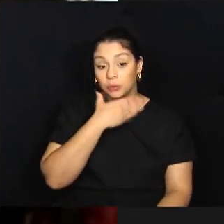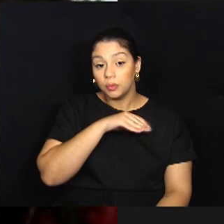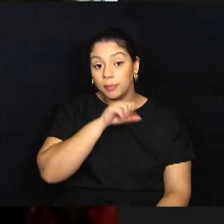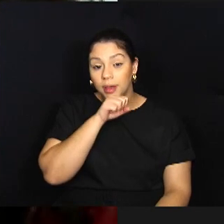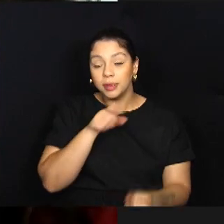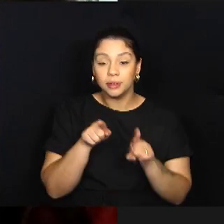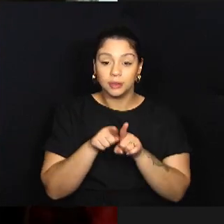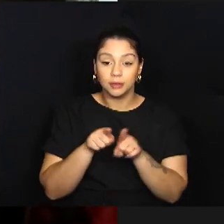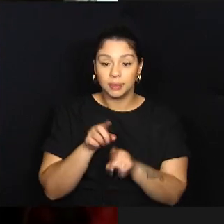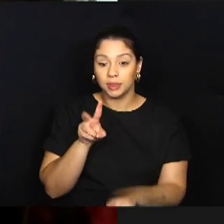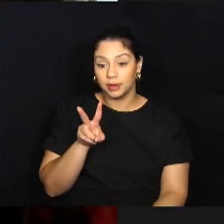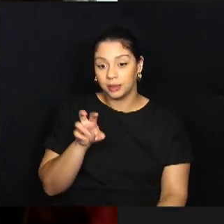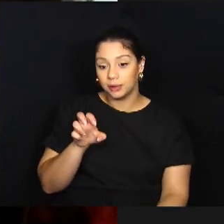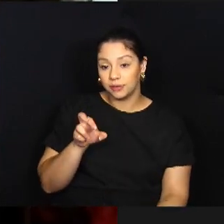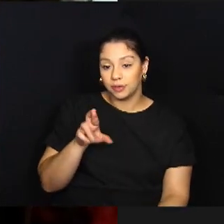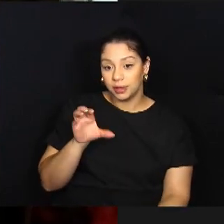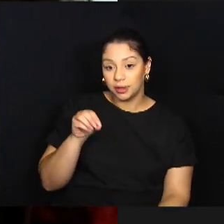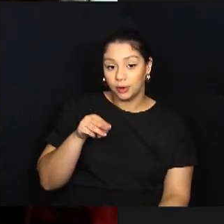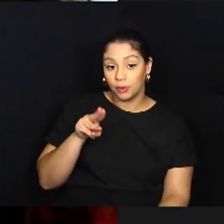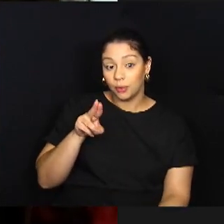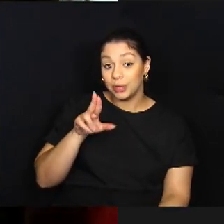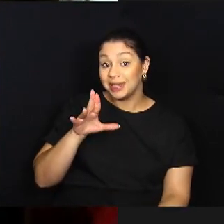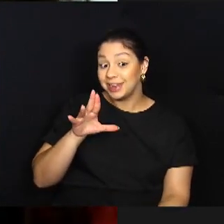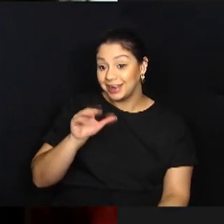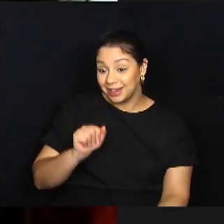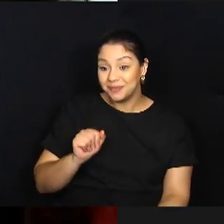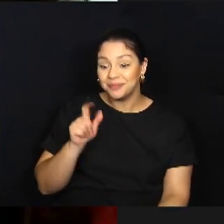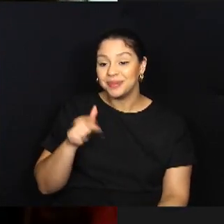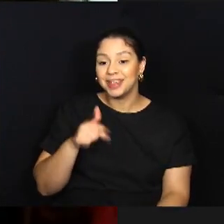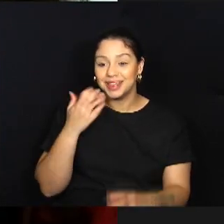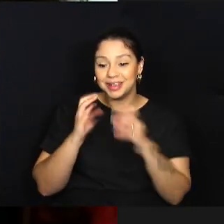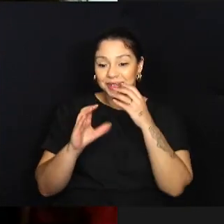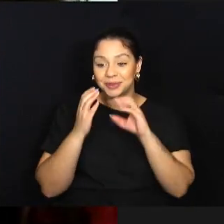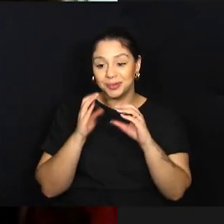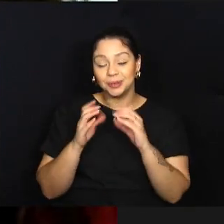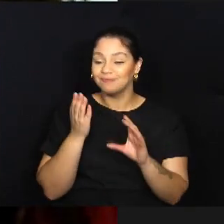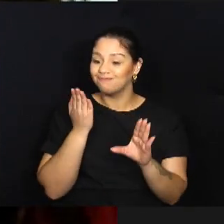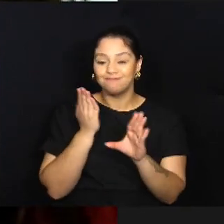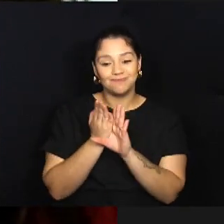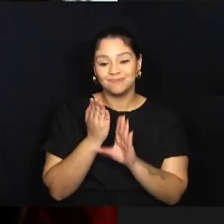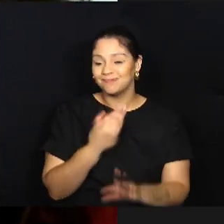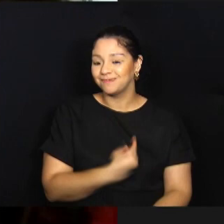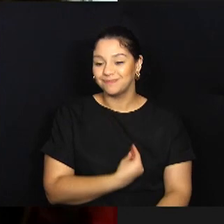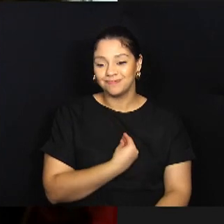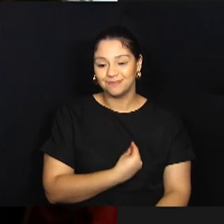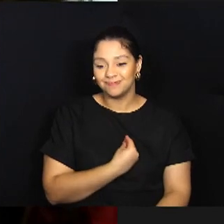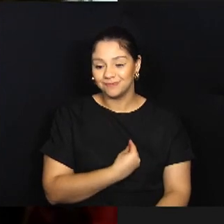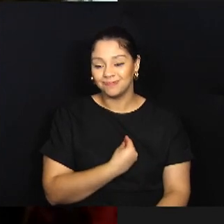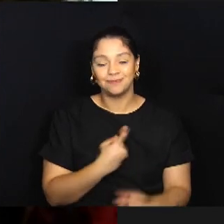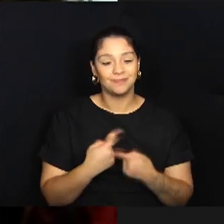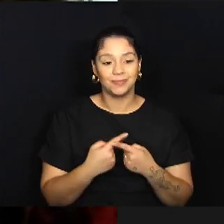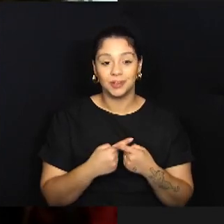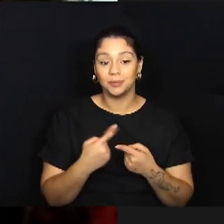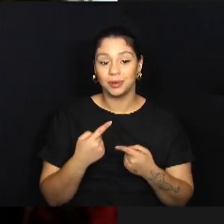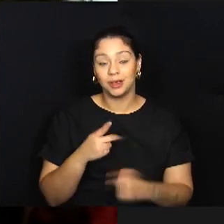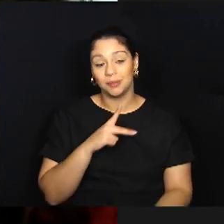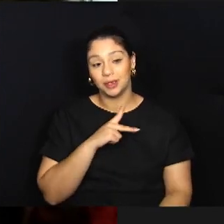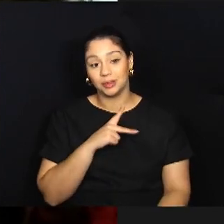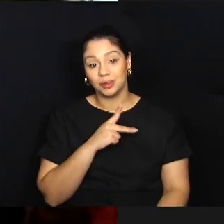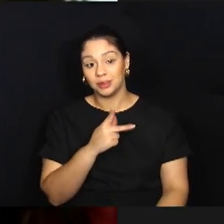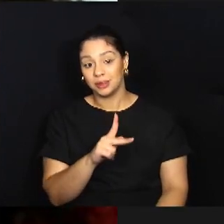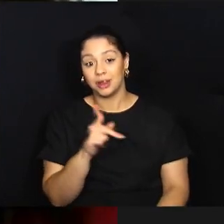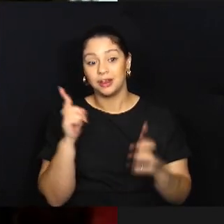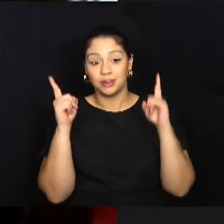Verônica Sabino, que é a cantora, né? E a gente não pôde se encontrar com ela, com dificuldades pessoais dela no Rio, mas ela